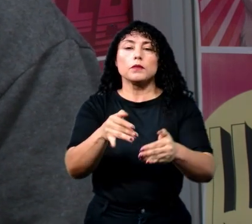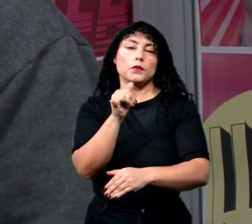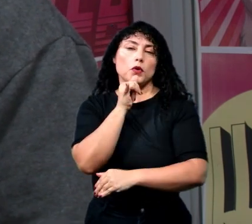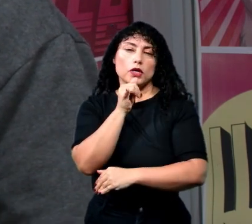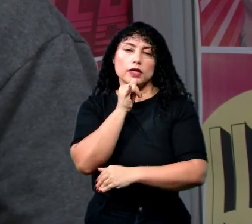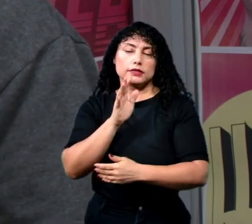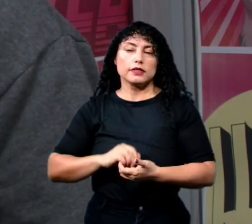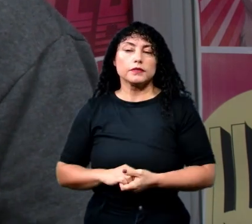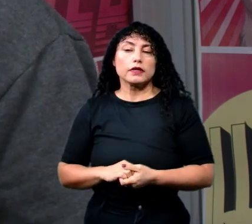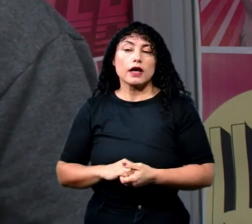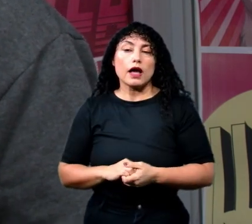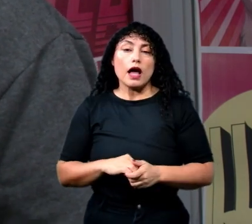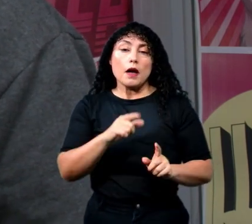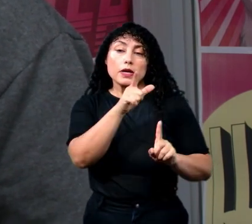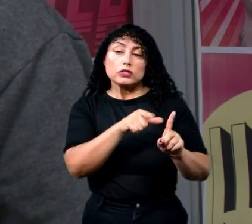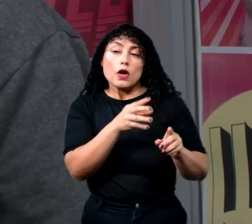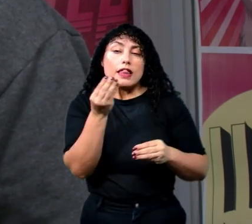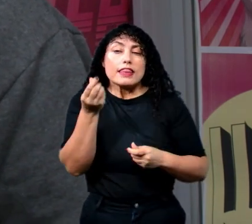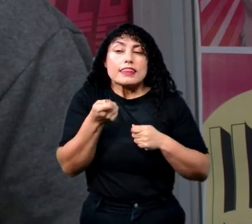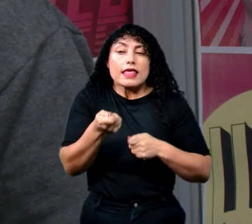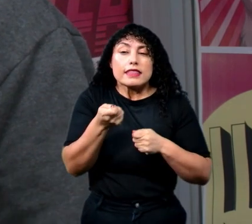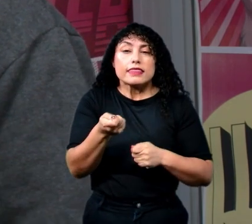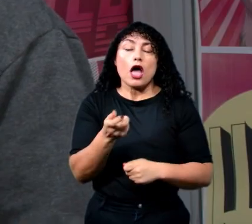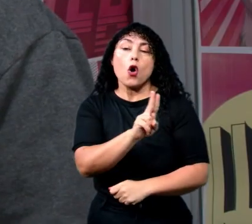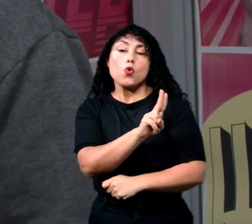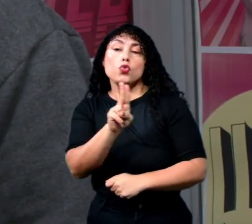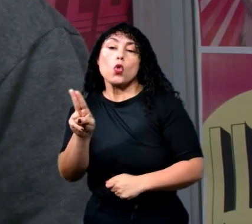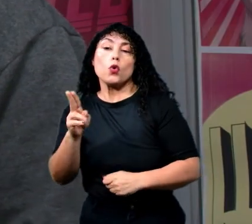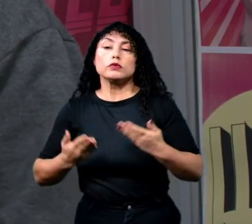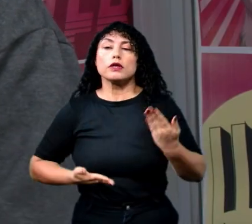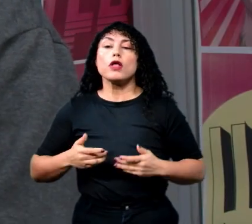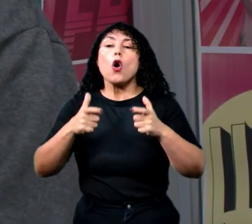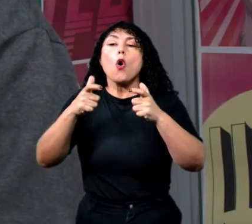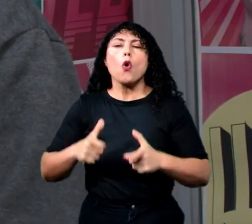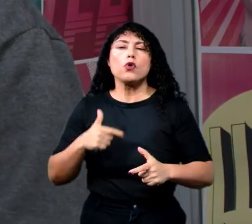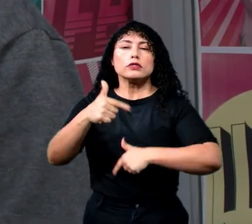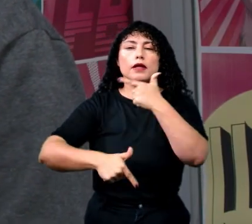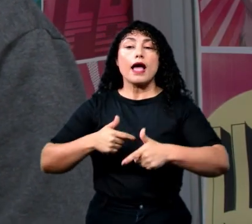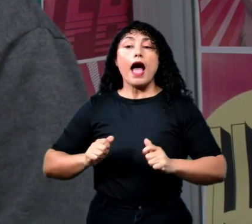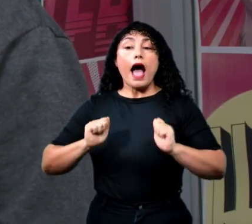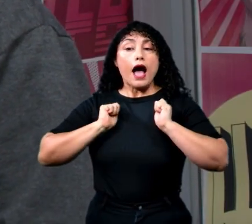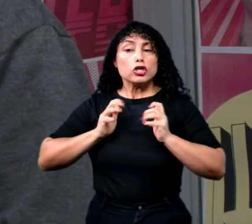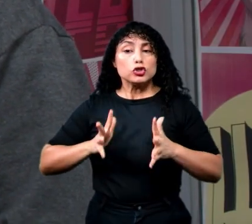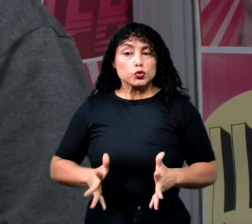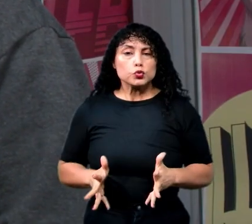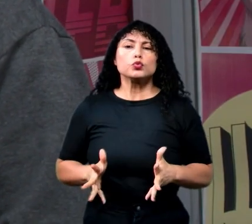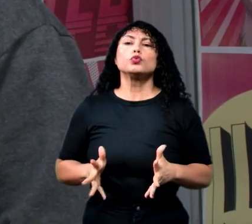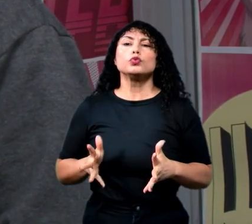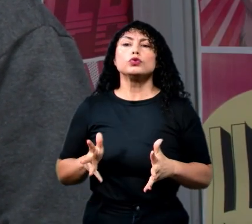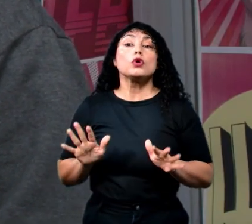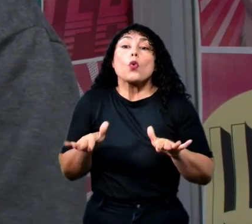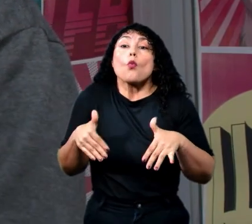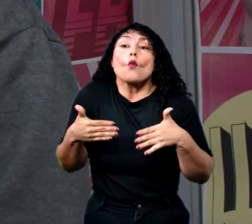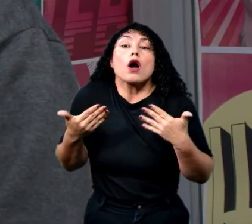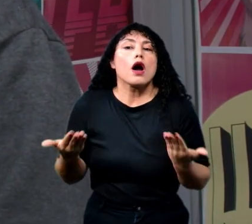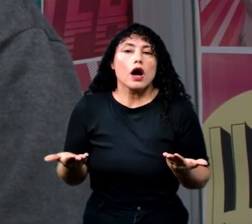exemplo, a pessoa pode tentar trazer o nome do servidor, o setor que ele trabalha, a atitude que ele cometeu de